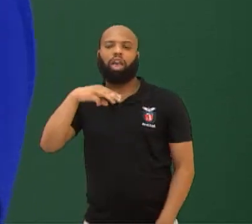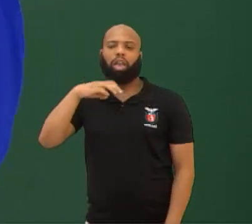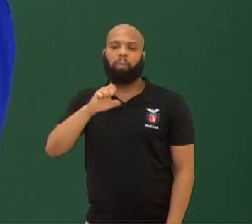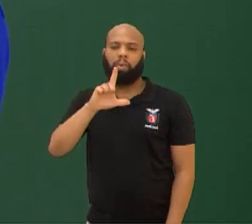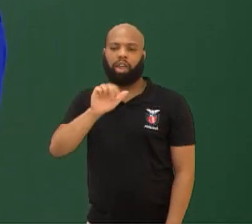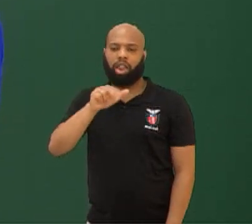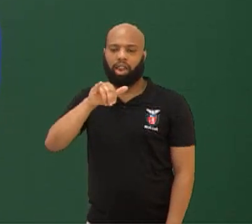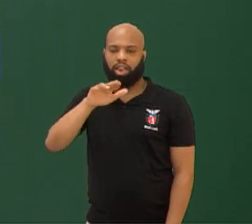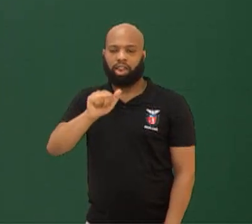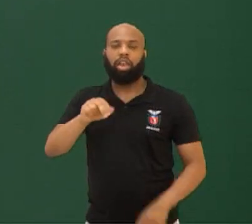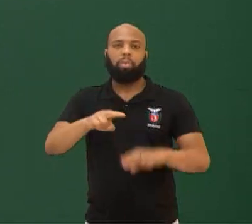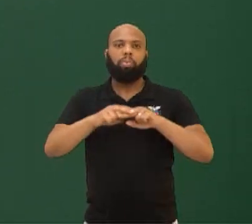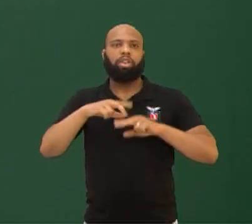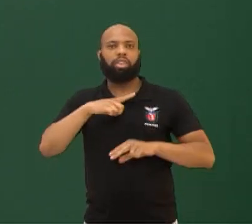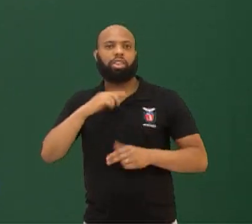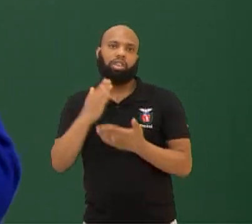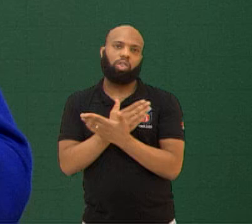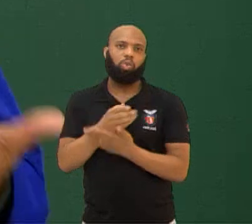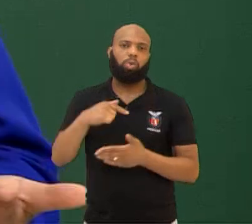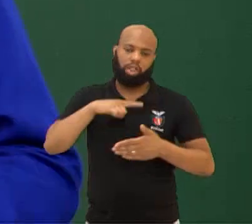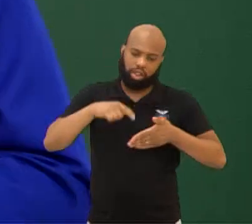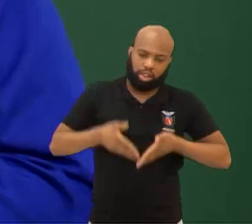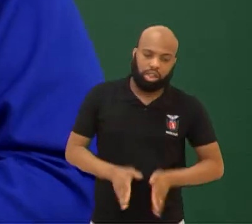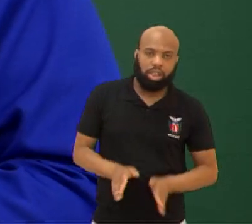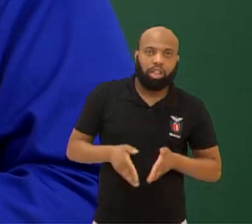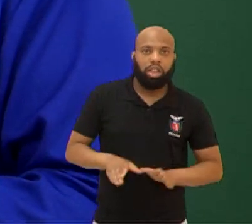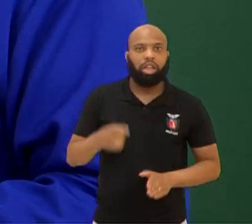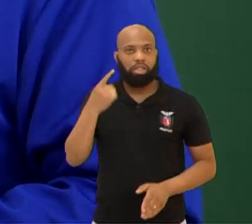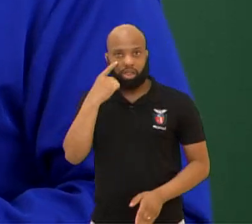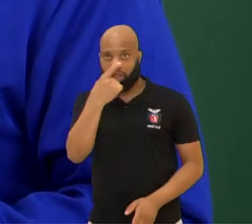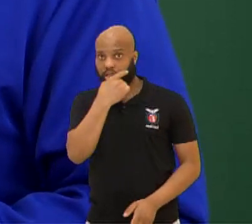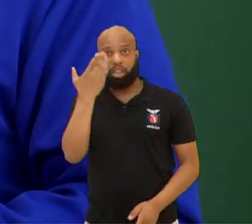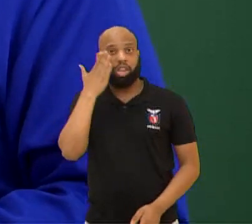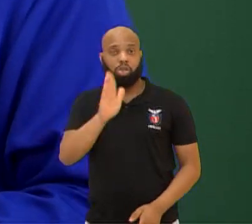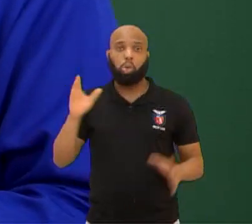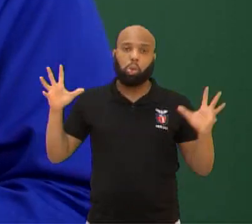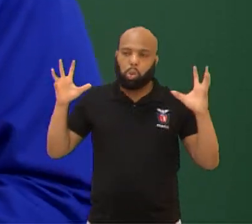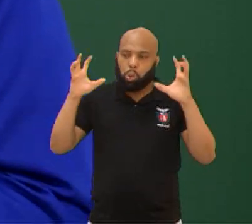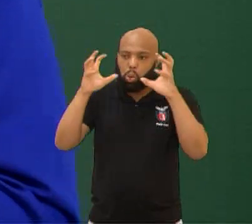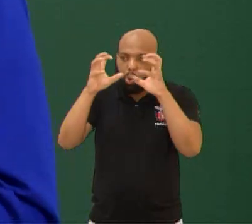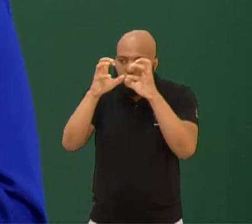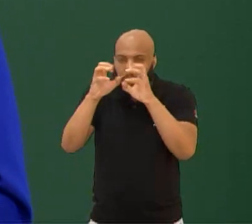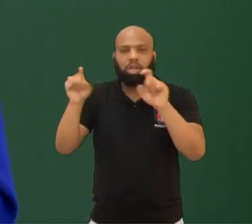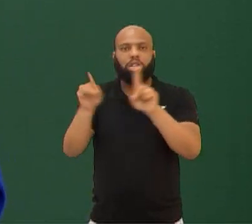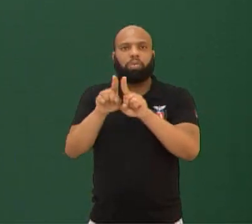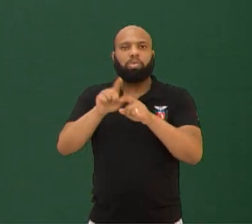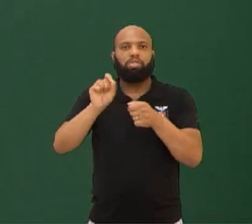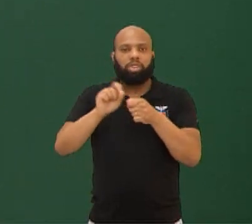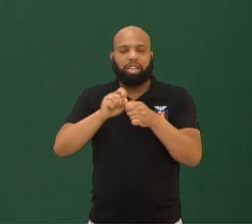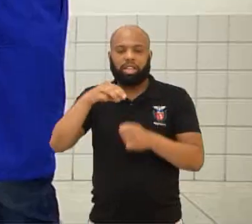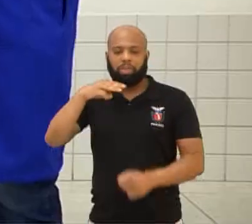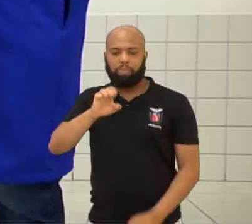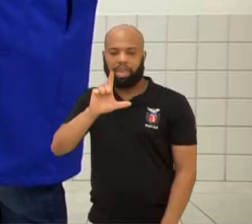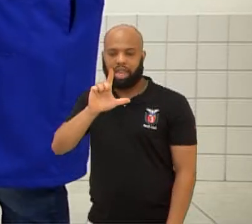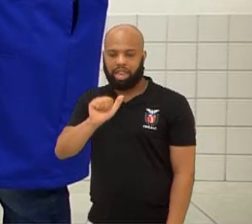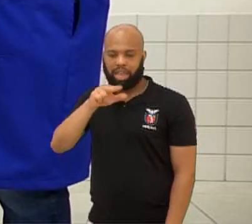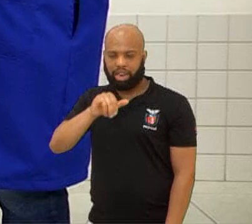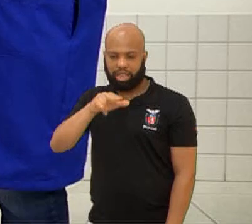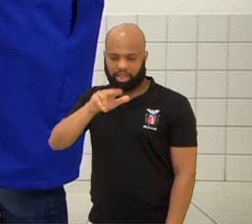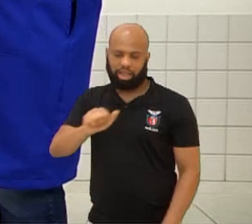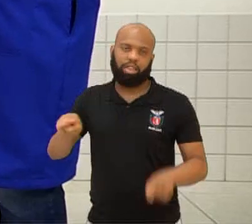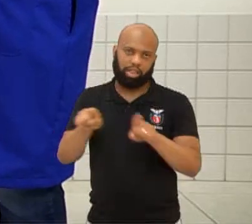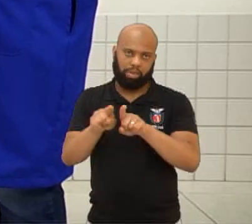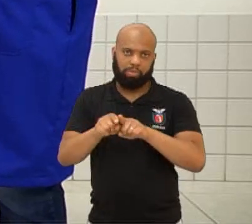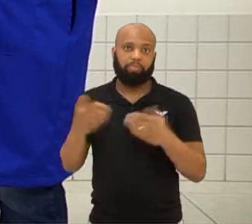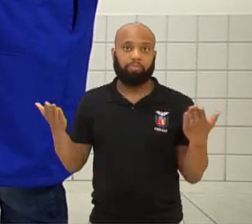Por isso que tem crianças que nascem com os olhos azuis e vão escurecendo os olhos no decorrer do tempo, porque vai sendo produzida essa melanina aí. Então, vamos